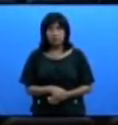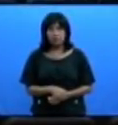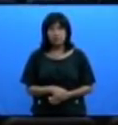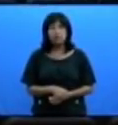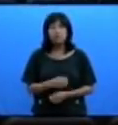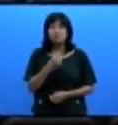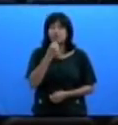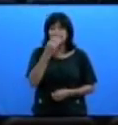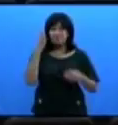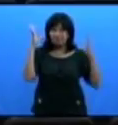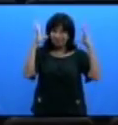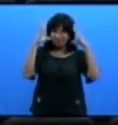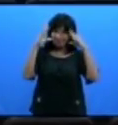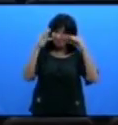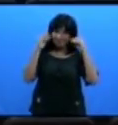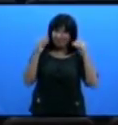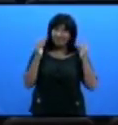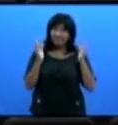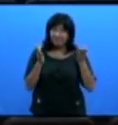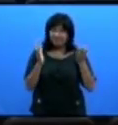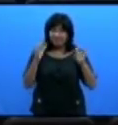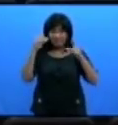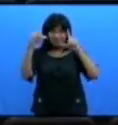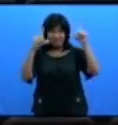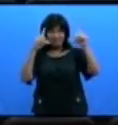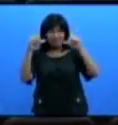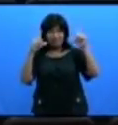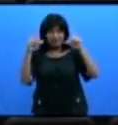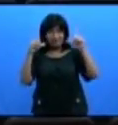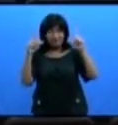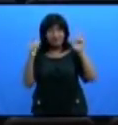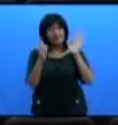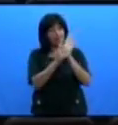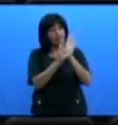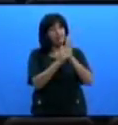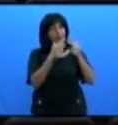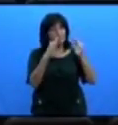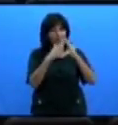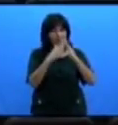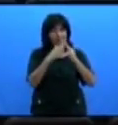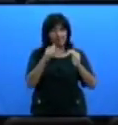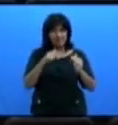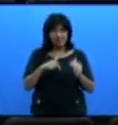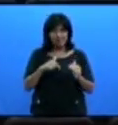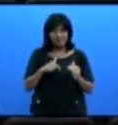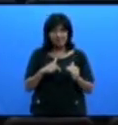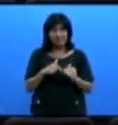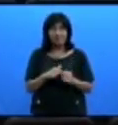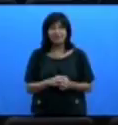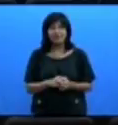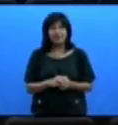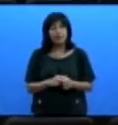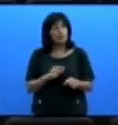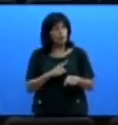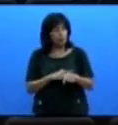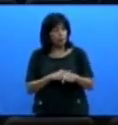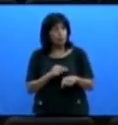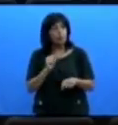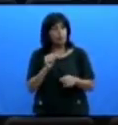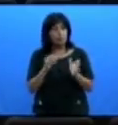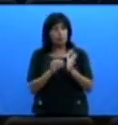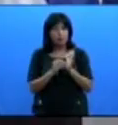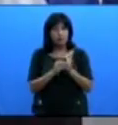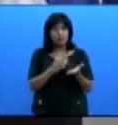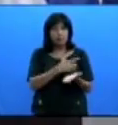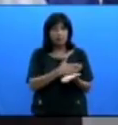Olá, boa noite. Passamos a transmitir diretamente do plenário da Câmara Municipal de Araçatuba, onde dentro de instantes terá